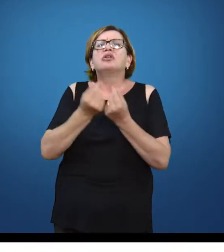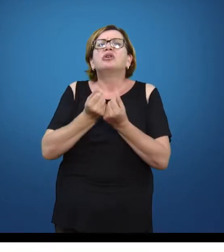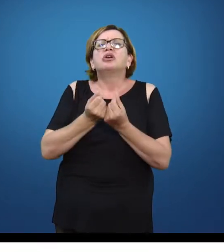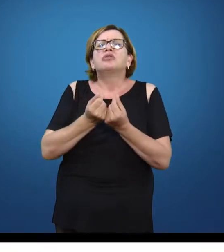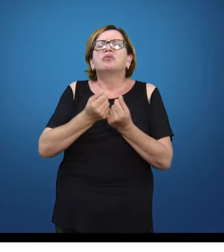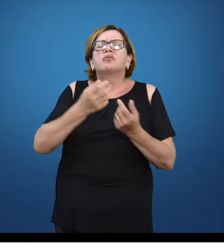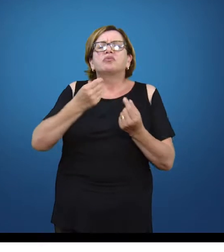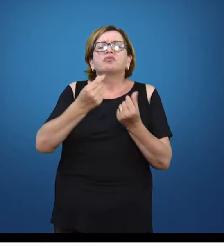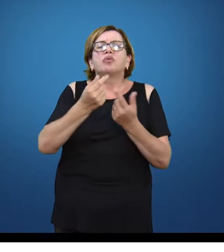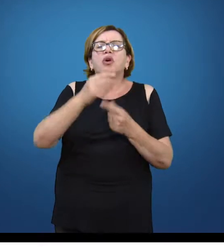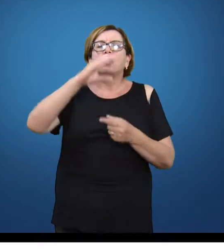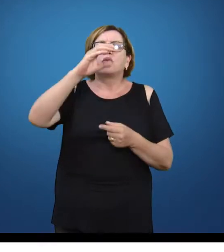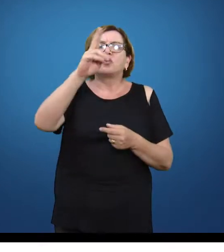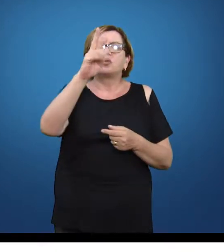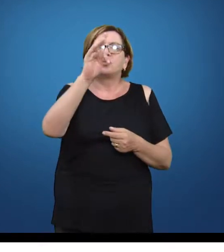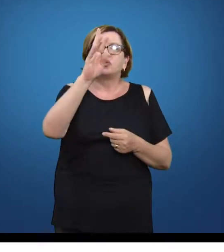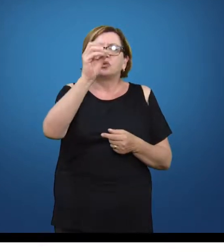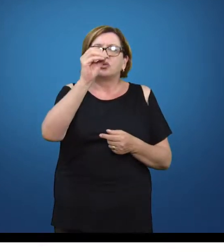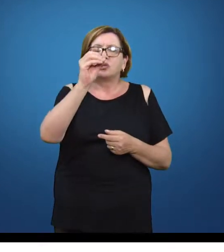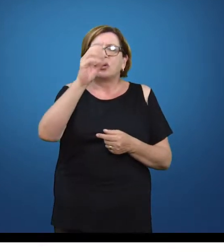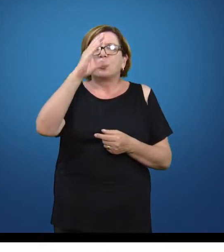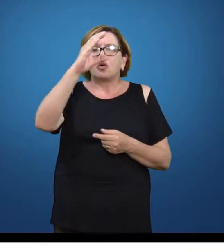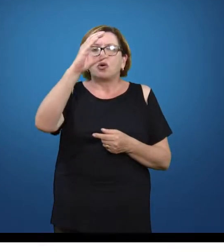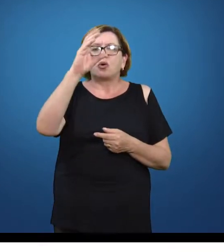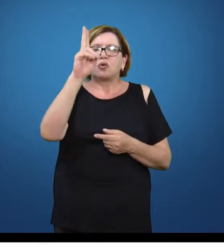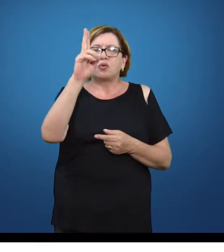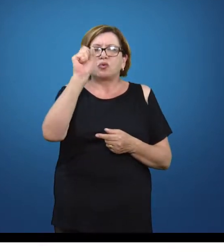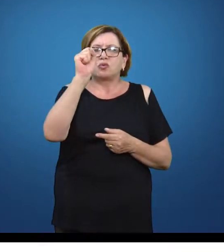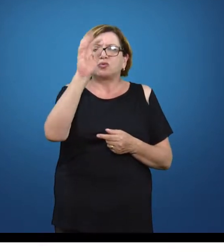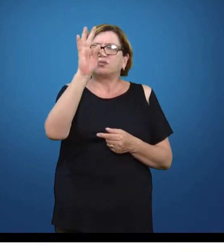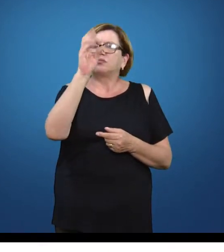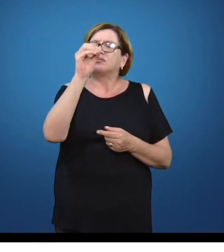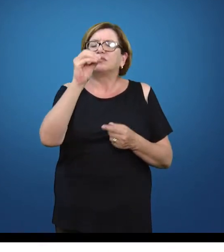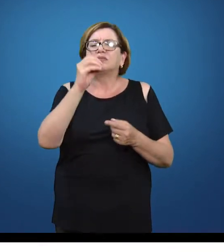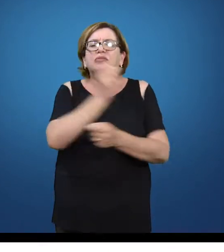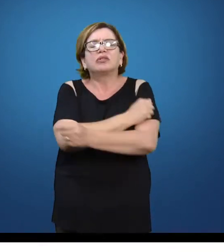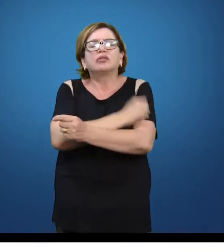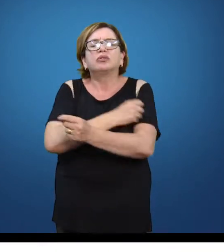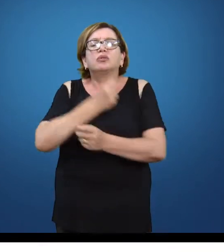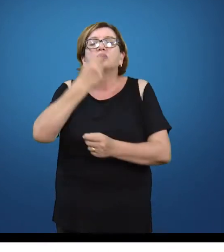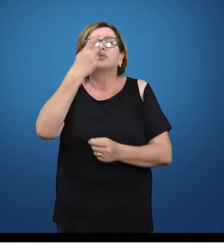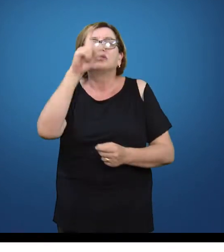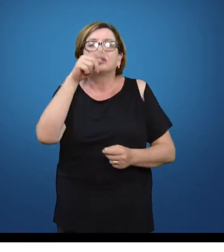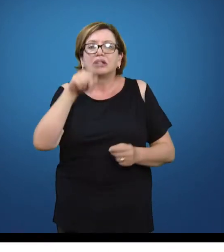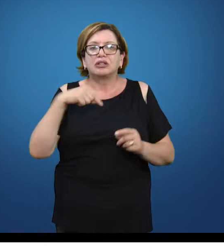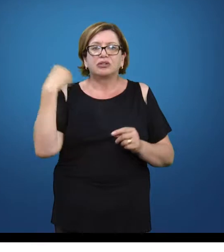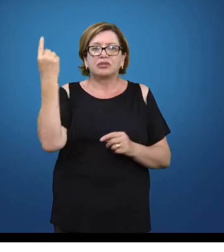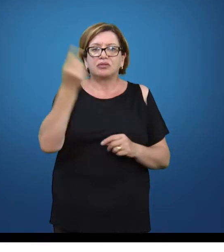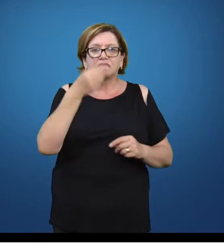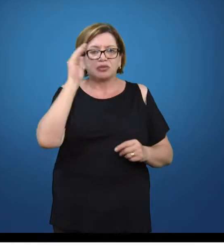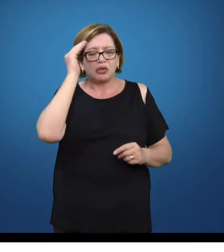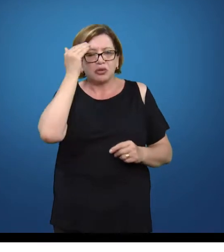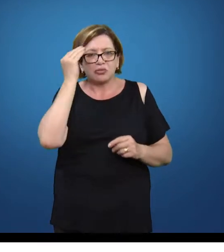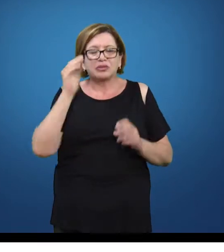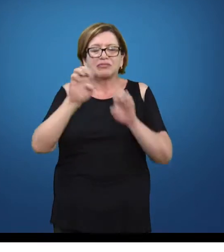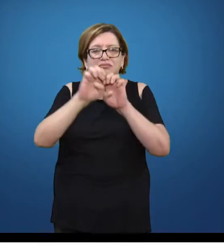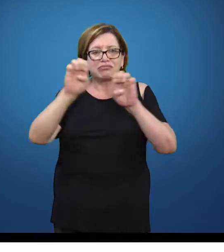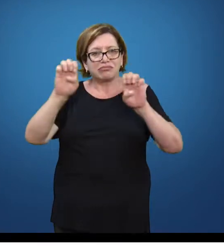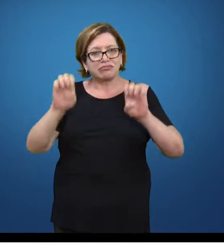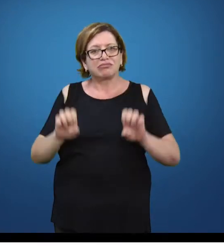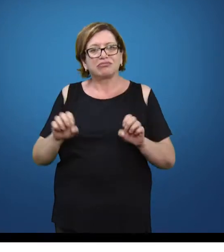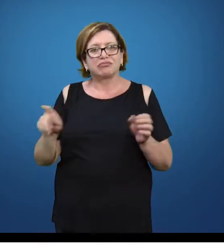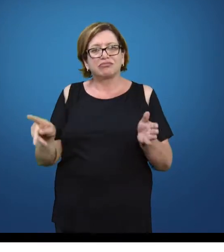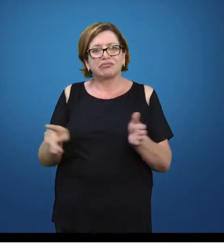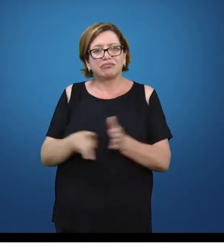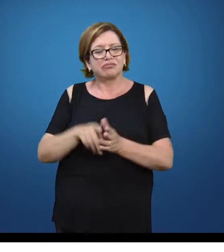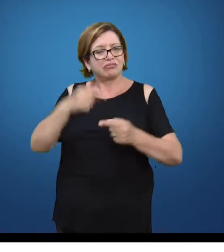aluno, tudo isso é muito importante e nós vamos, então, saber e vamos compreender essa estrutura.